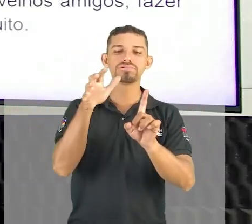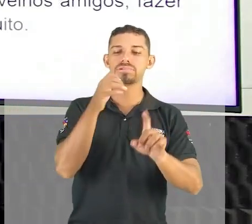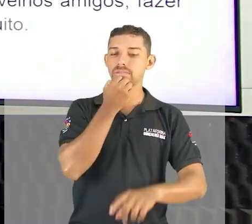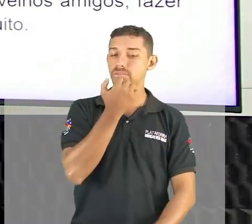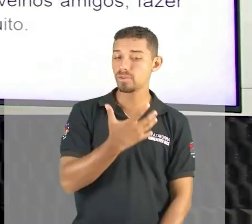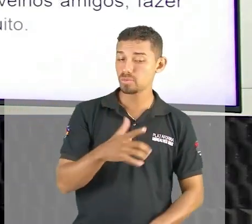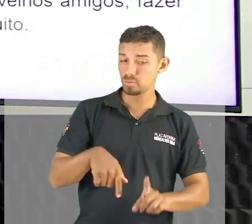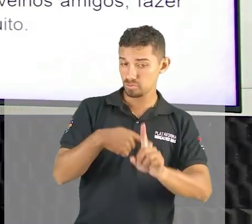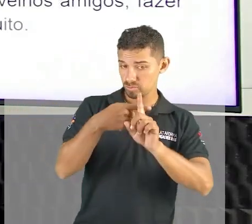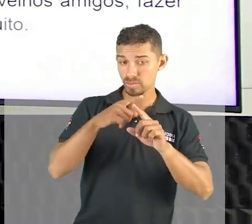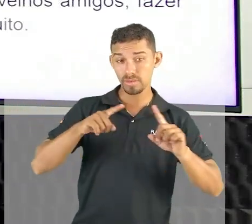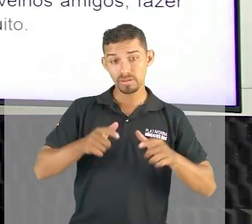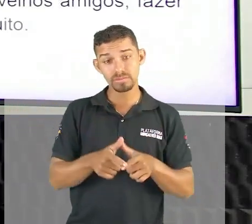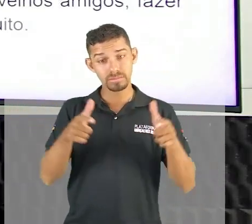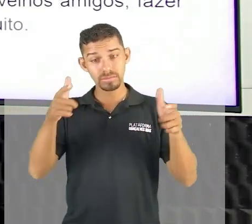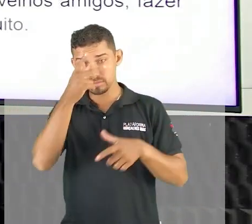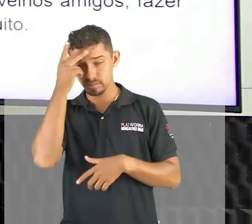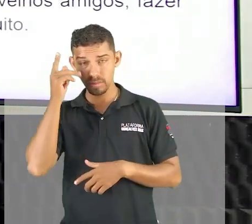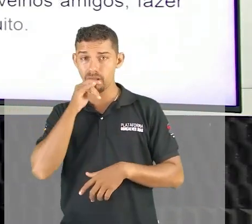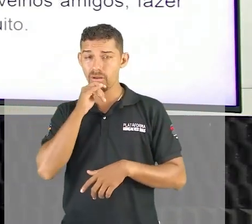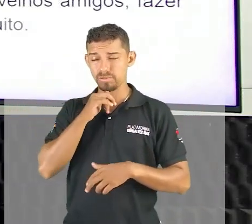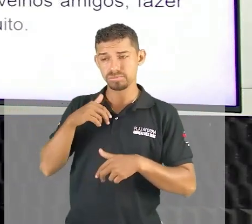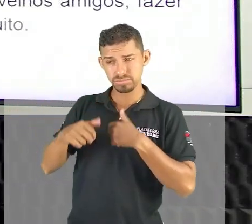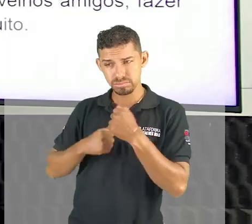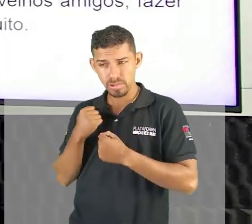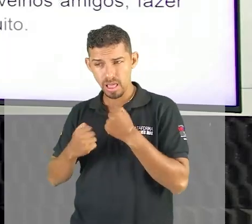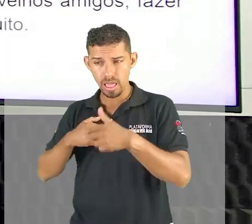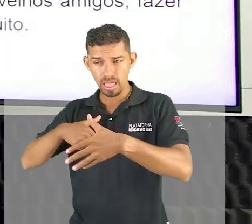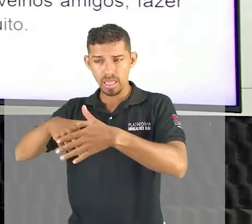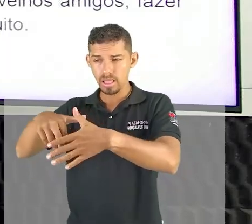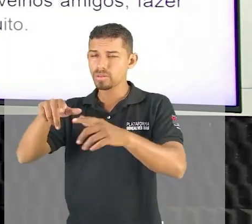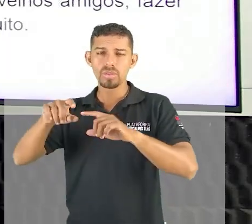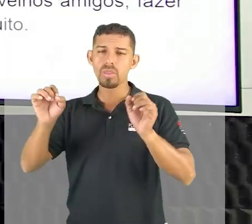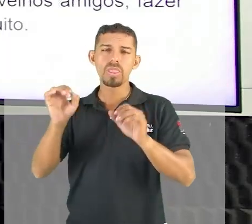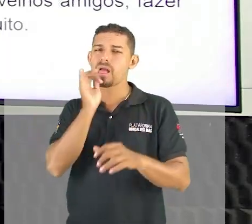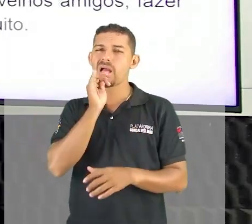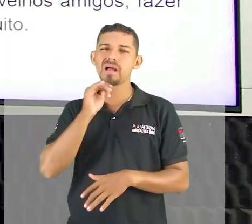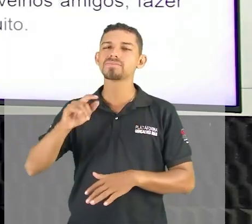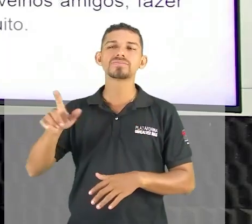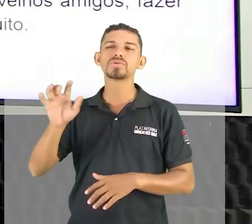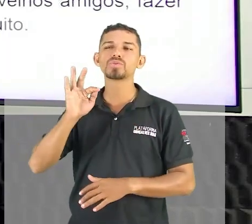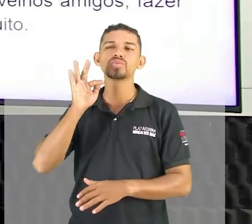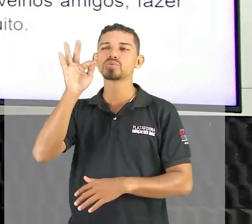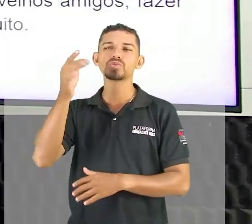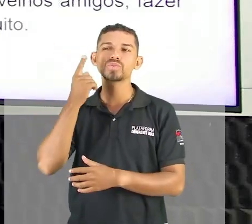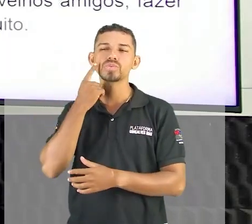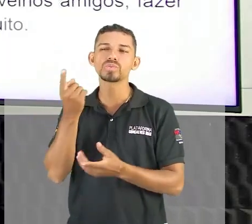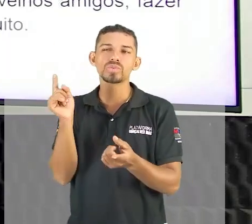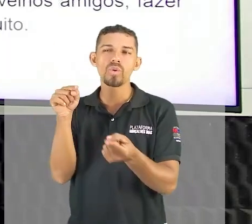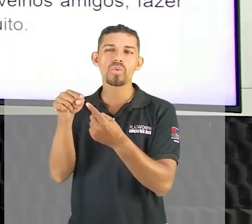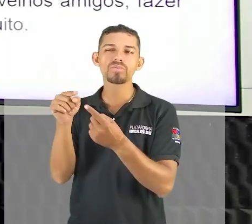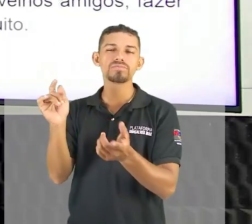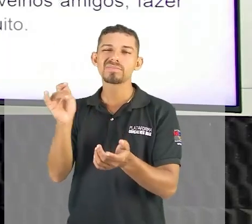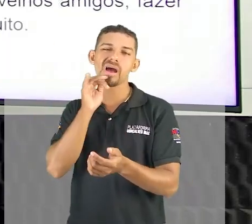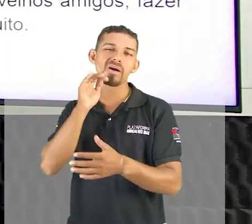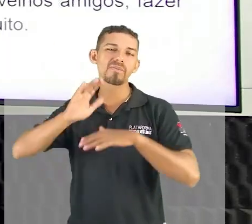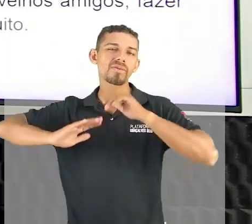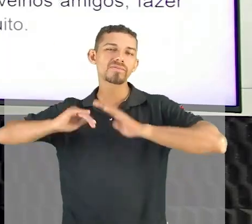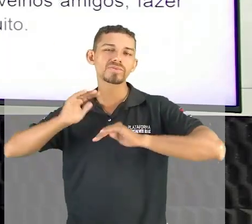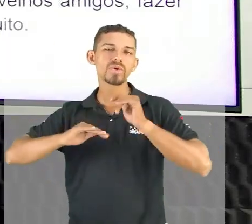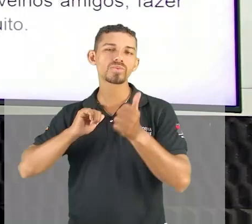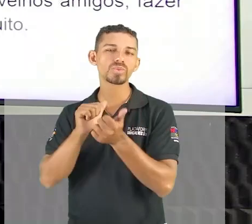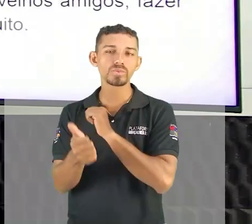a maioria dessa galera que gosta de correr atrás da bola não tem nenhuma pretensão profissional com o esporte para